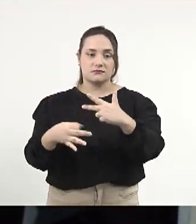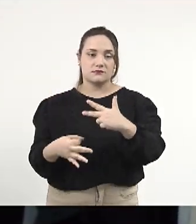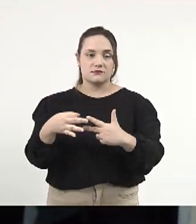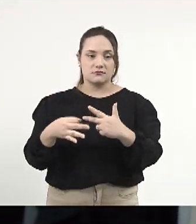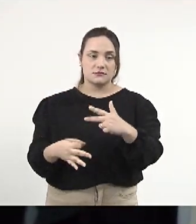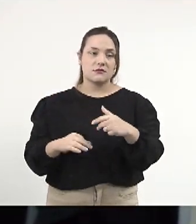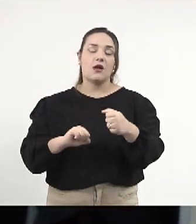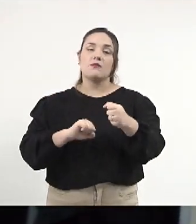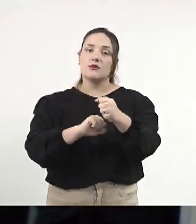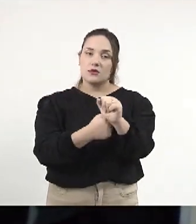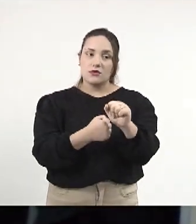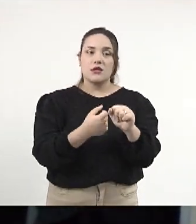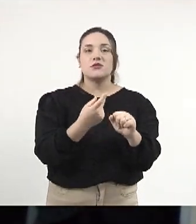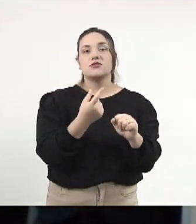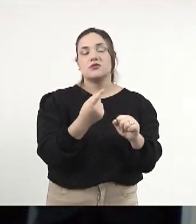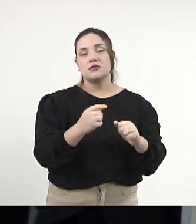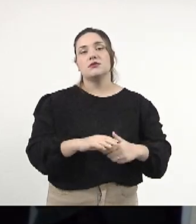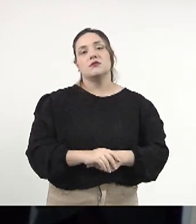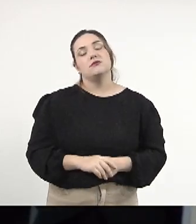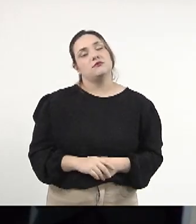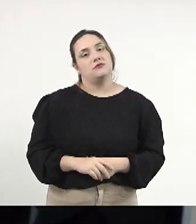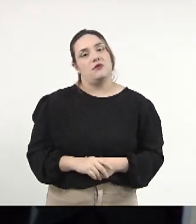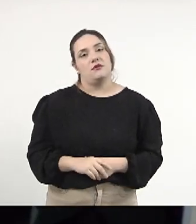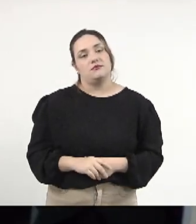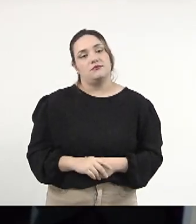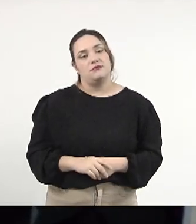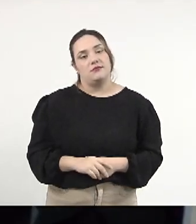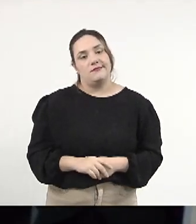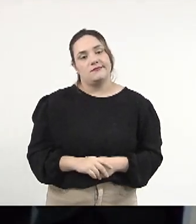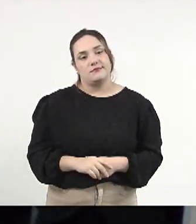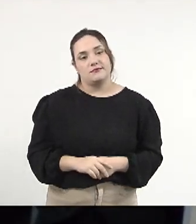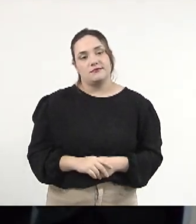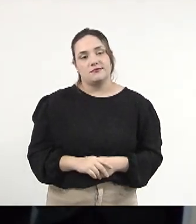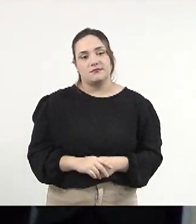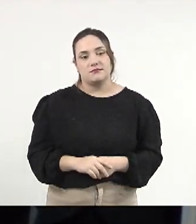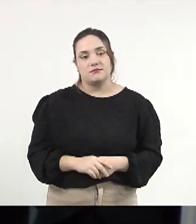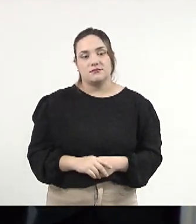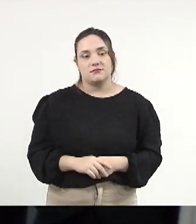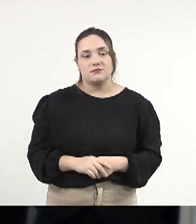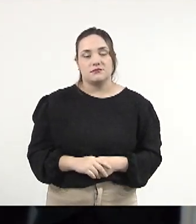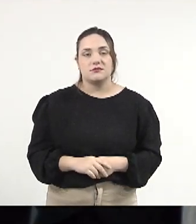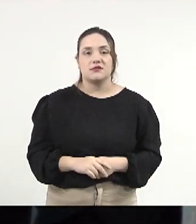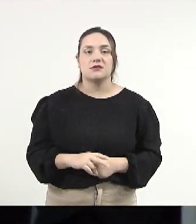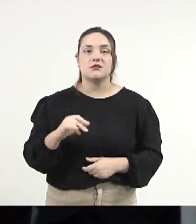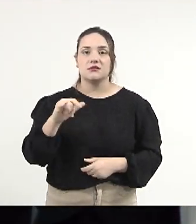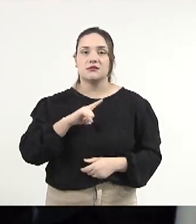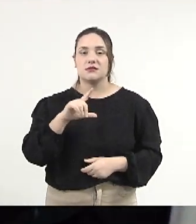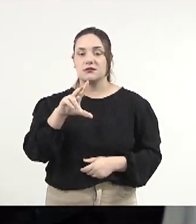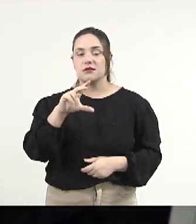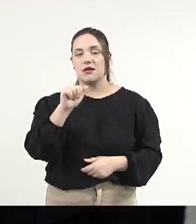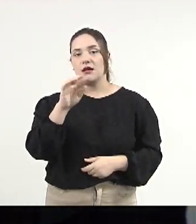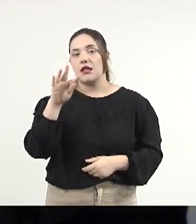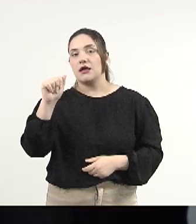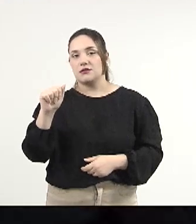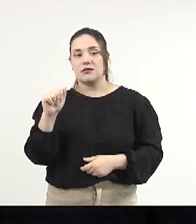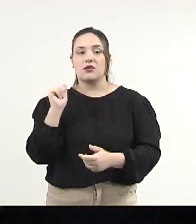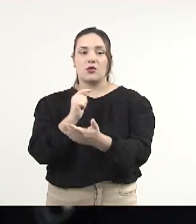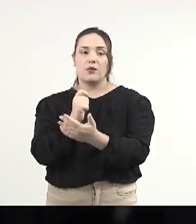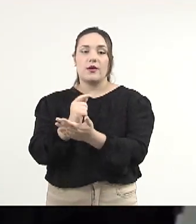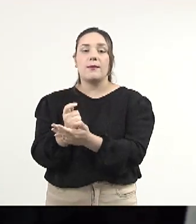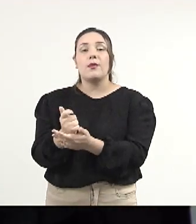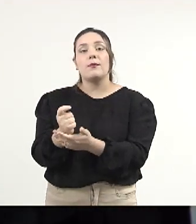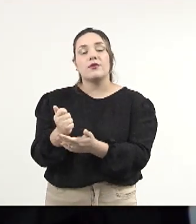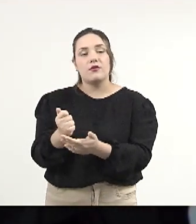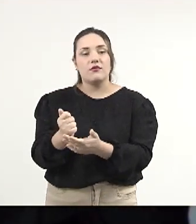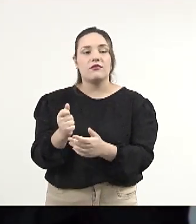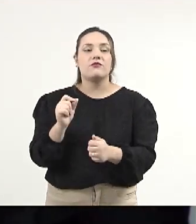bloqueio automático dos recursos, e não adiantava você aderir ata em compras pequenininhas. Então foi